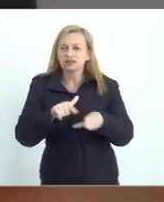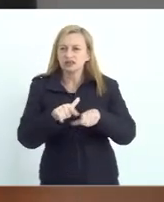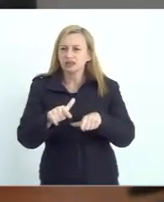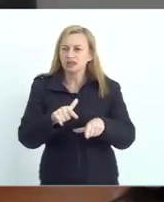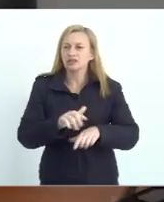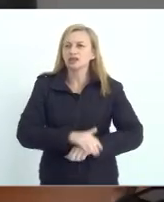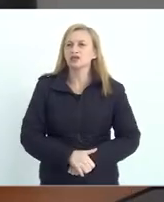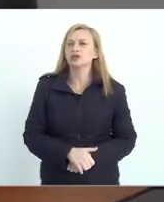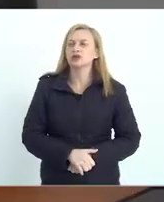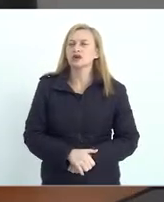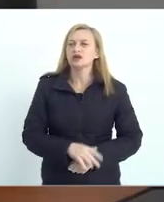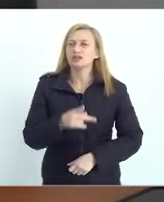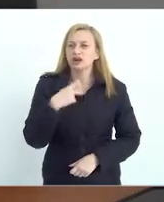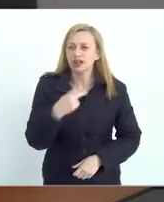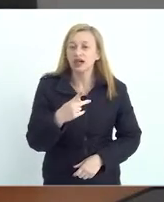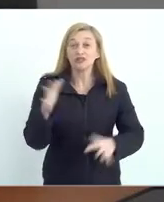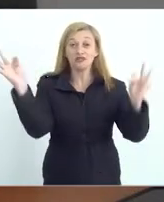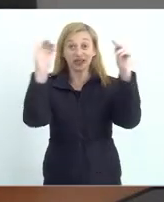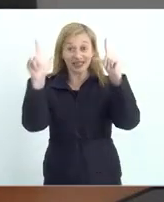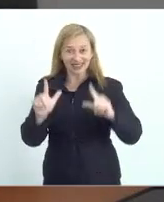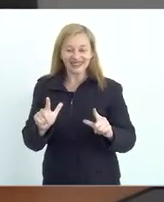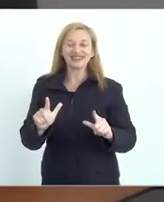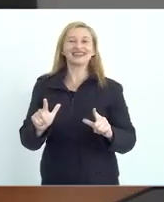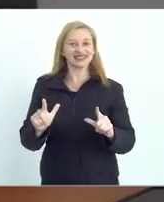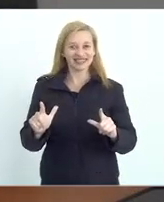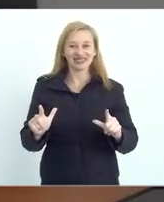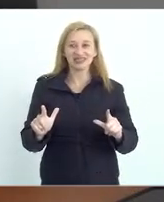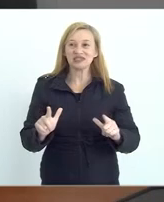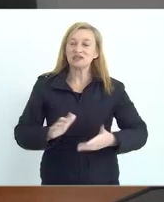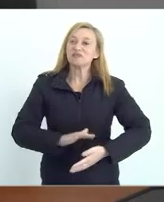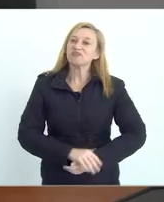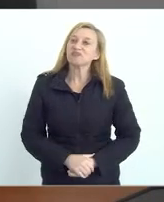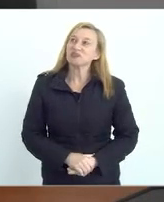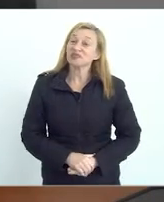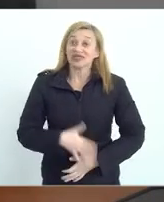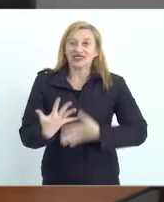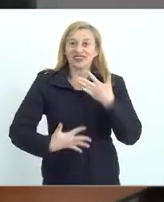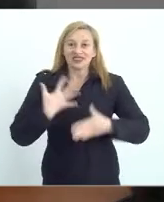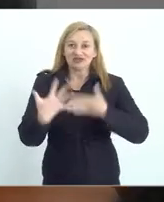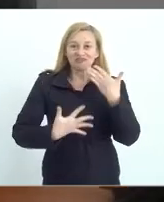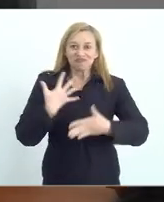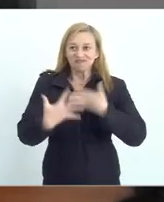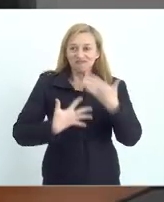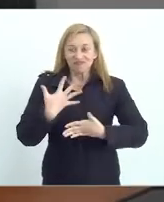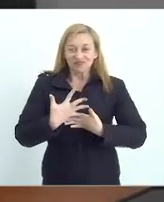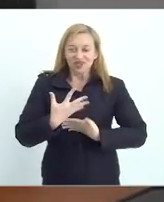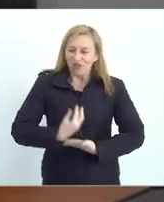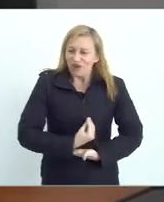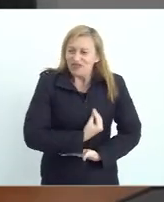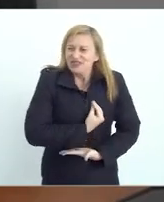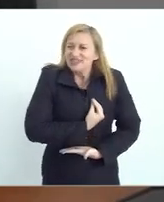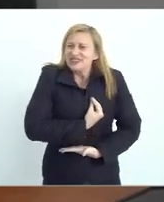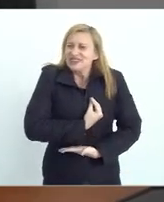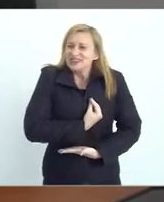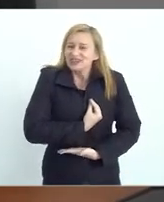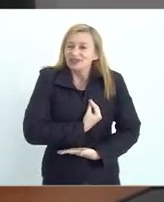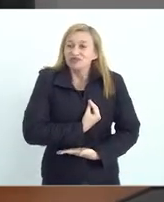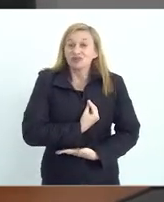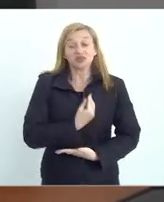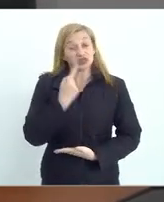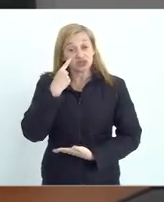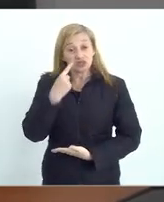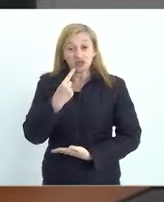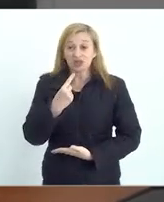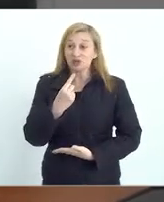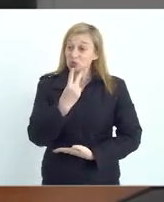é o com feliz eu tô e fico alegre com a presença do alto